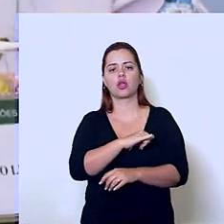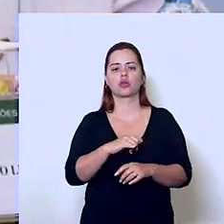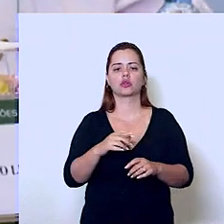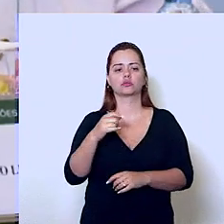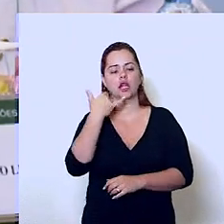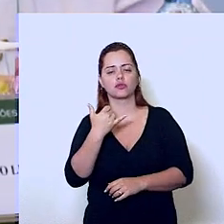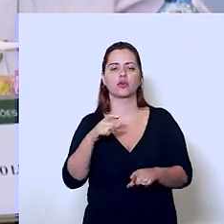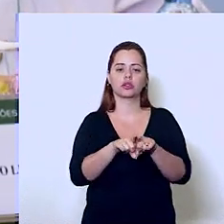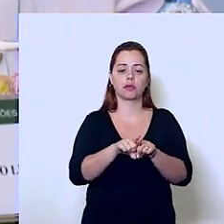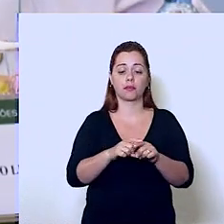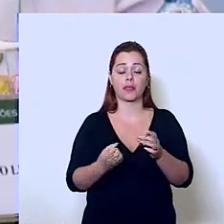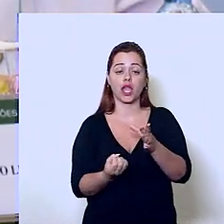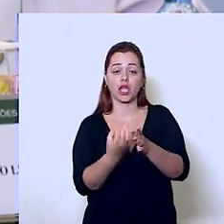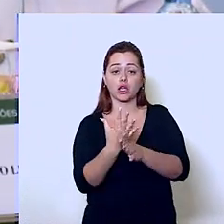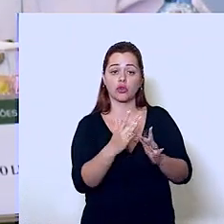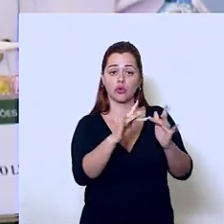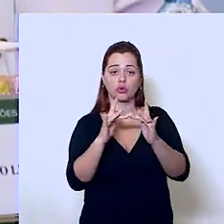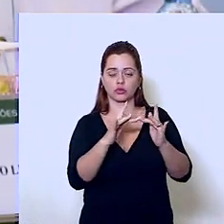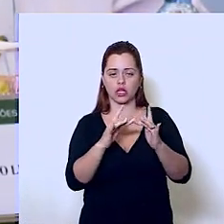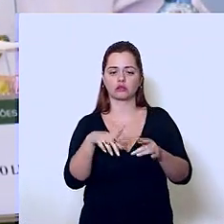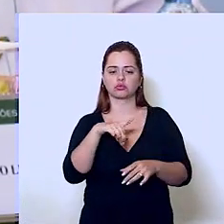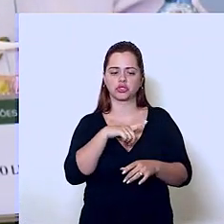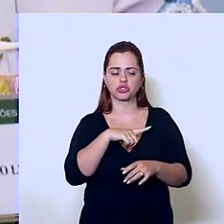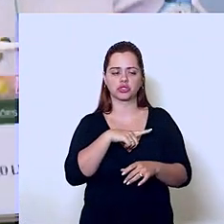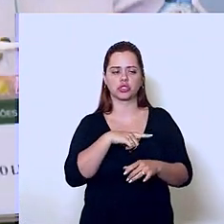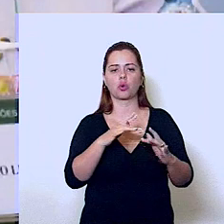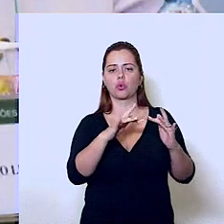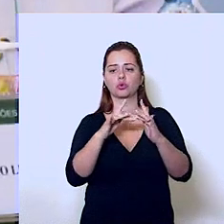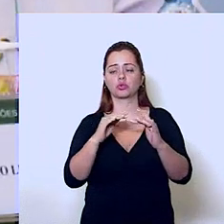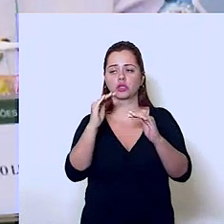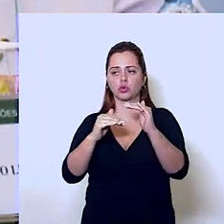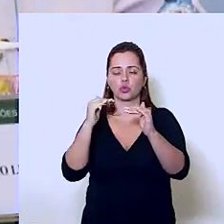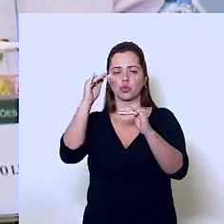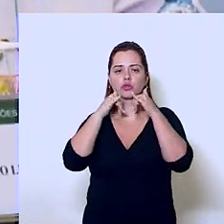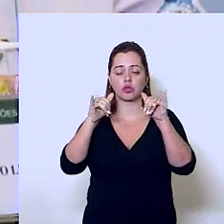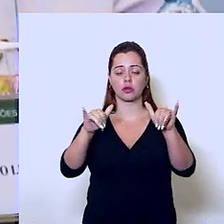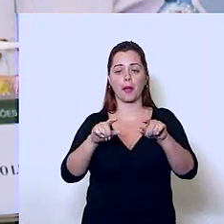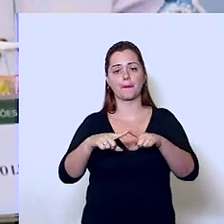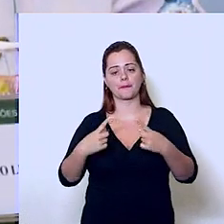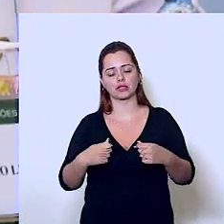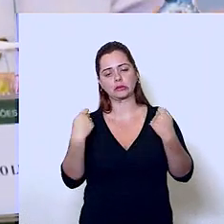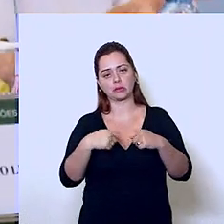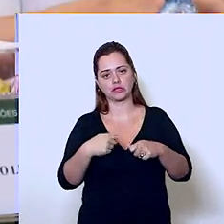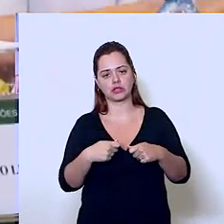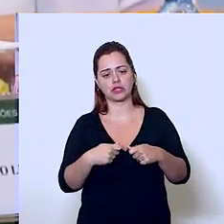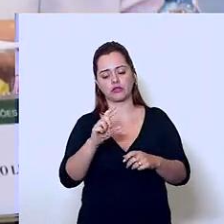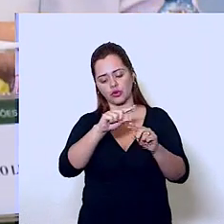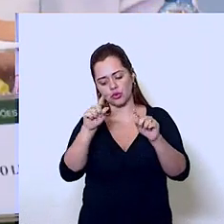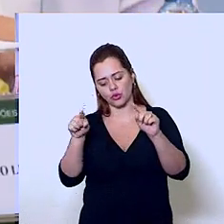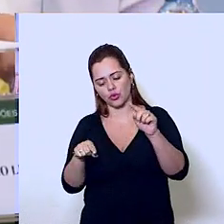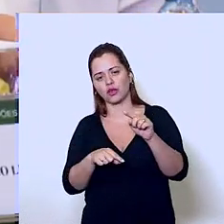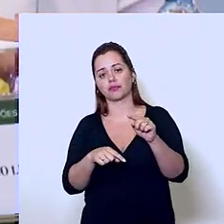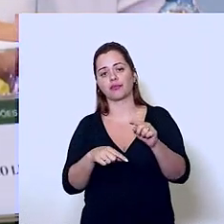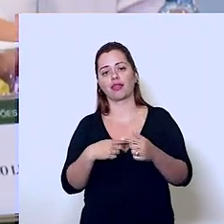contato, quer dizer, ele tinha um alto canal no jornal, mas de vez em quando precisava de um baixo canal. Isso